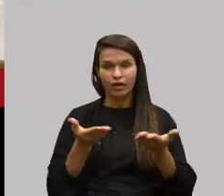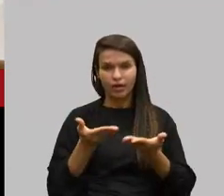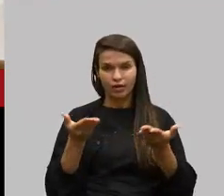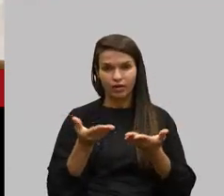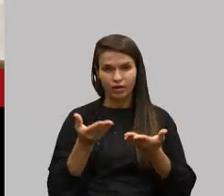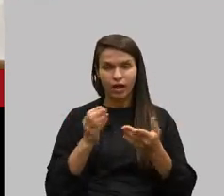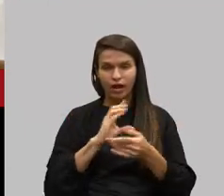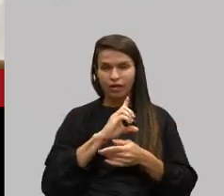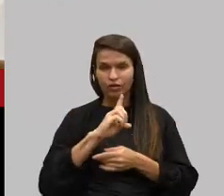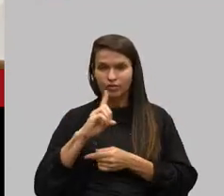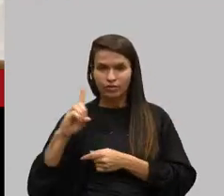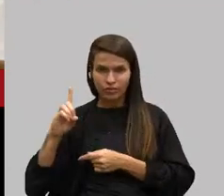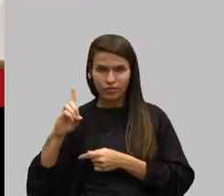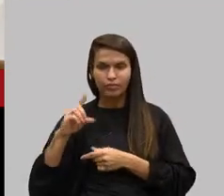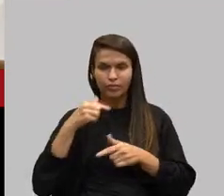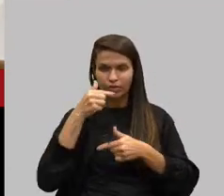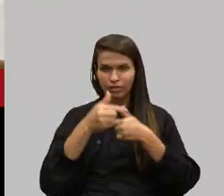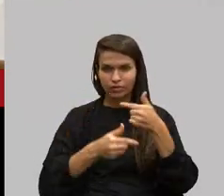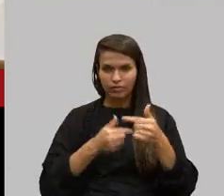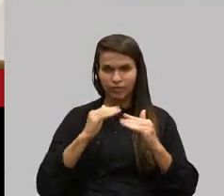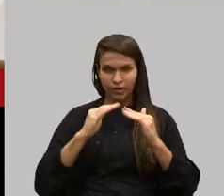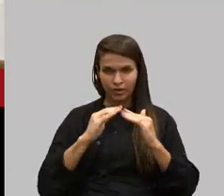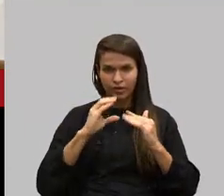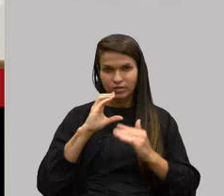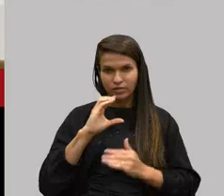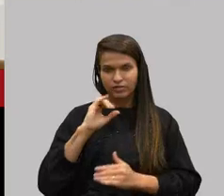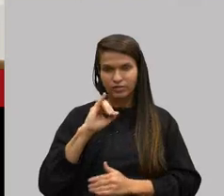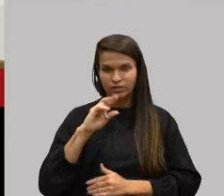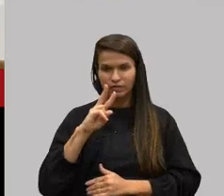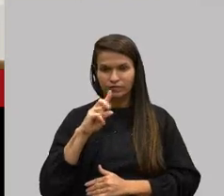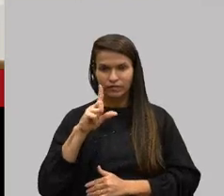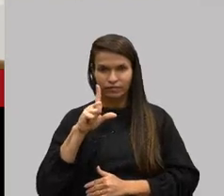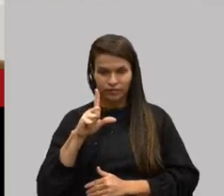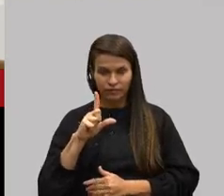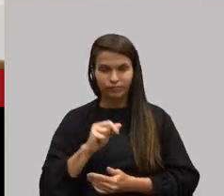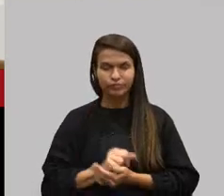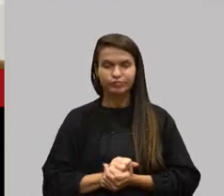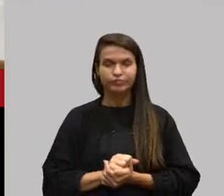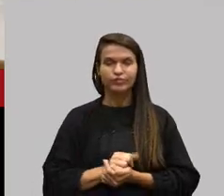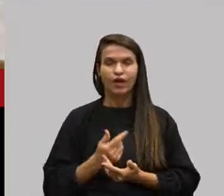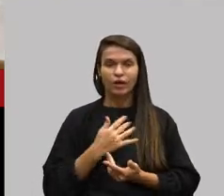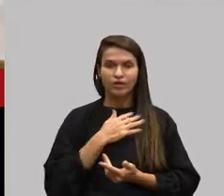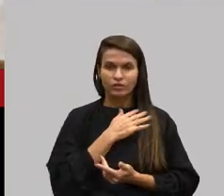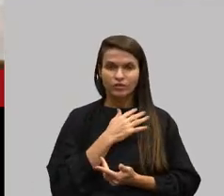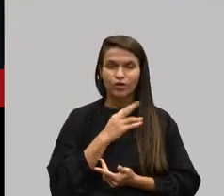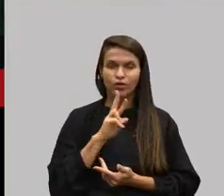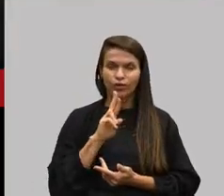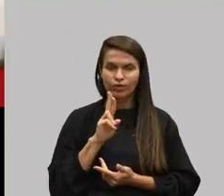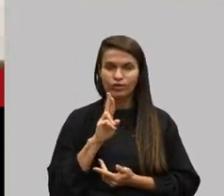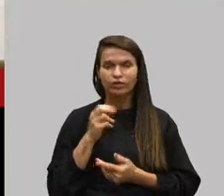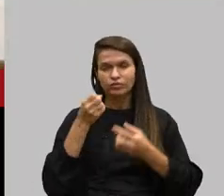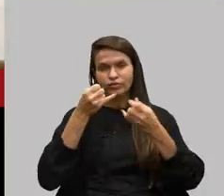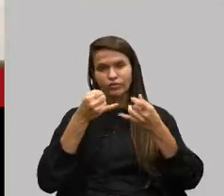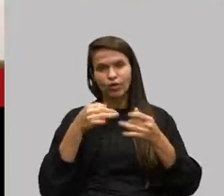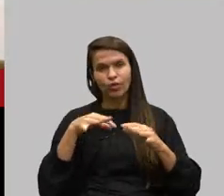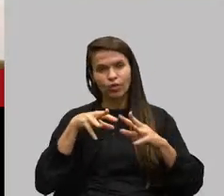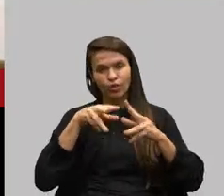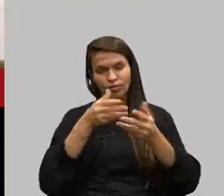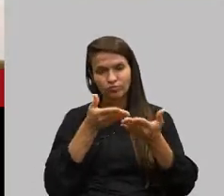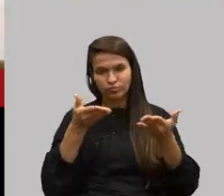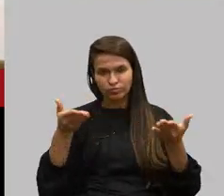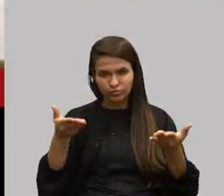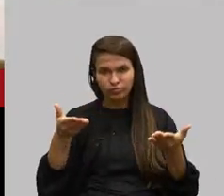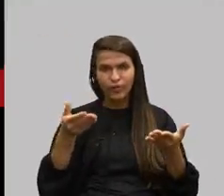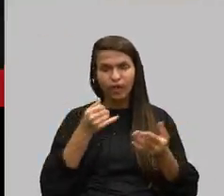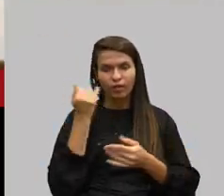coordenadas pelo trabalho da casa civil e aí sargento Rodrigues eu explico a vossa excelência a todos os demais a